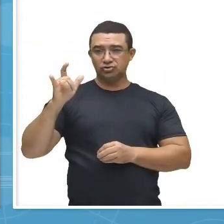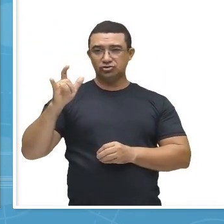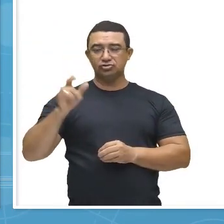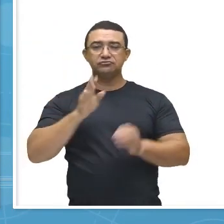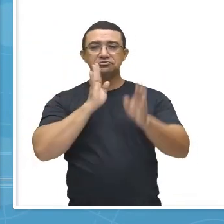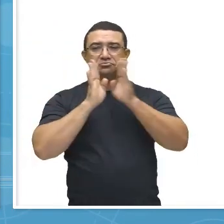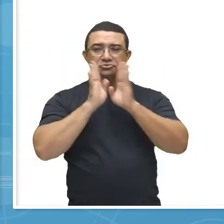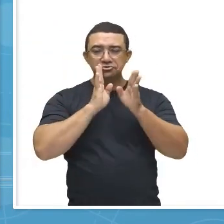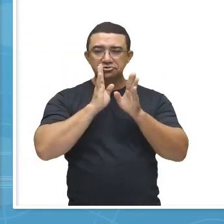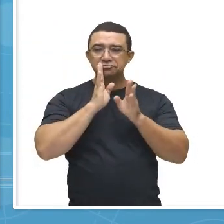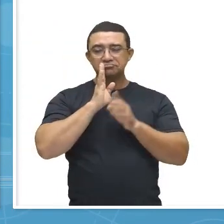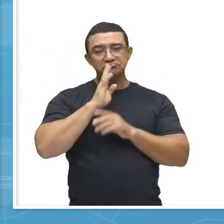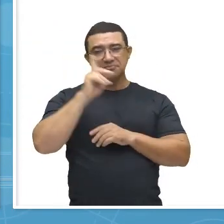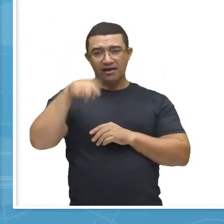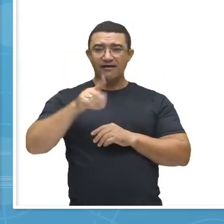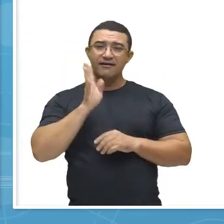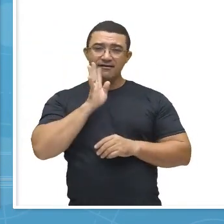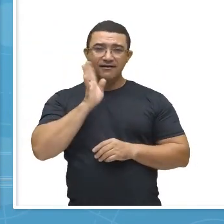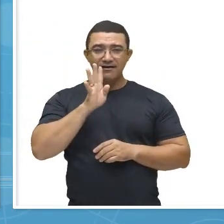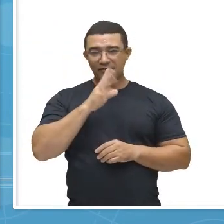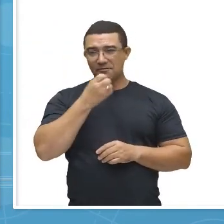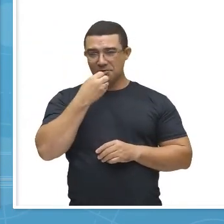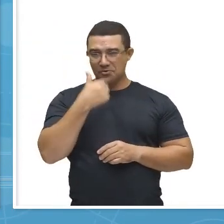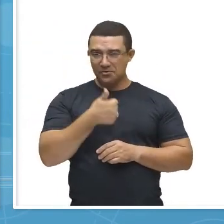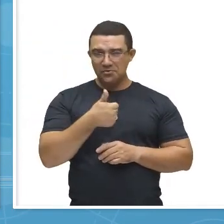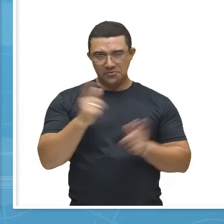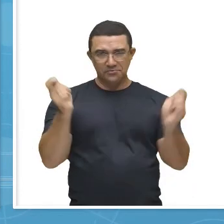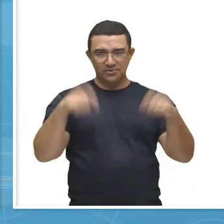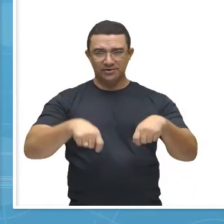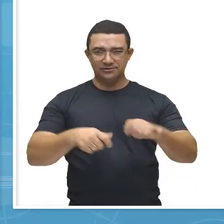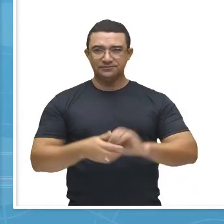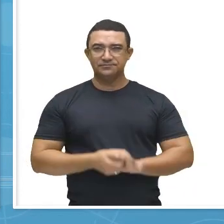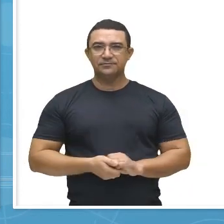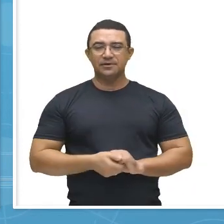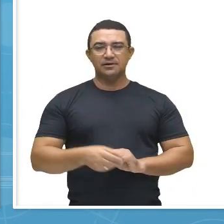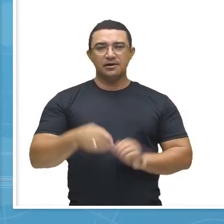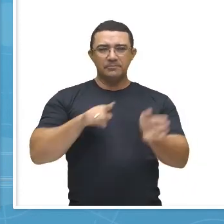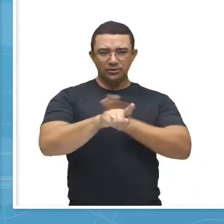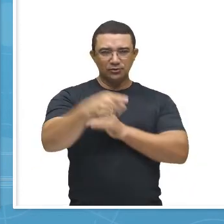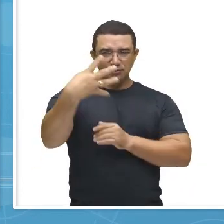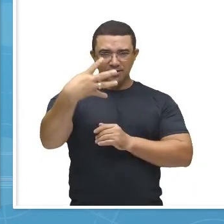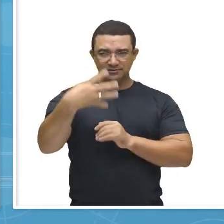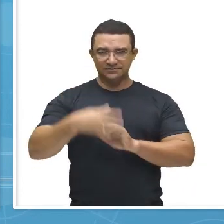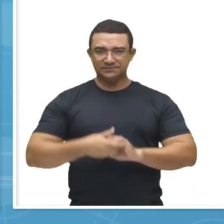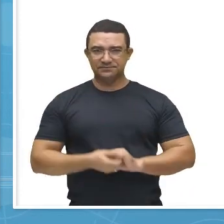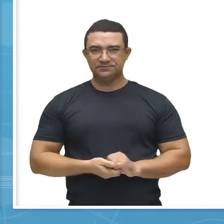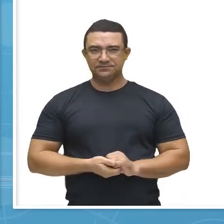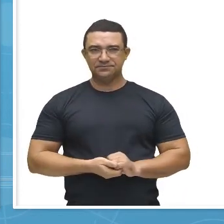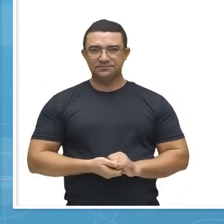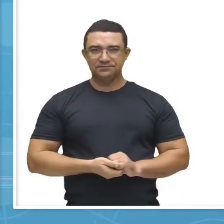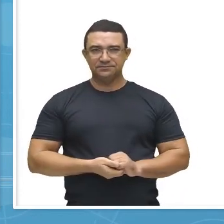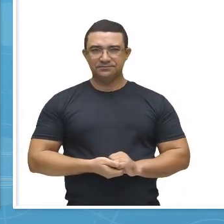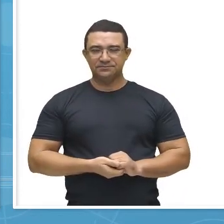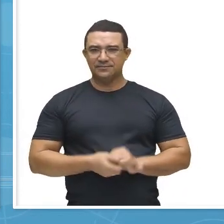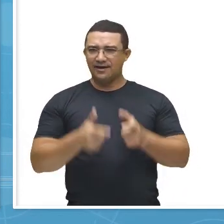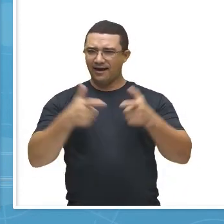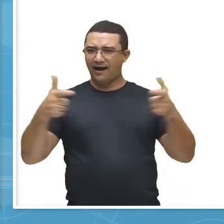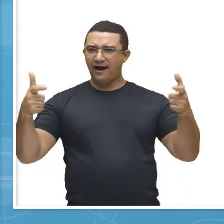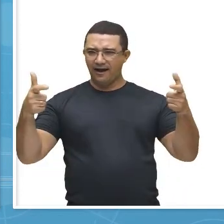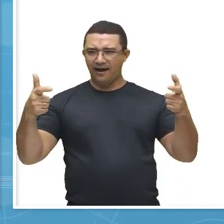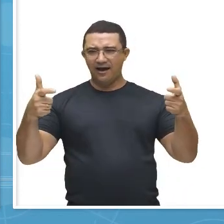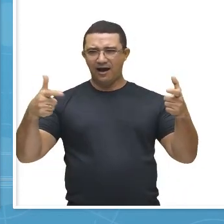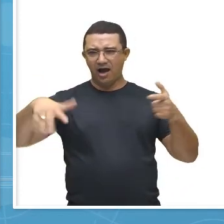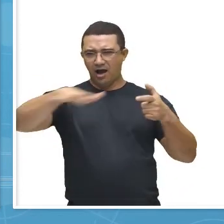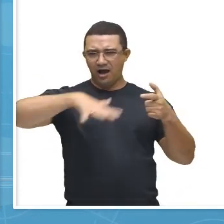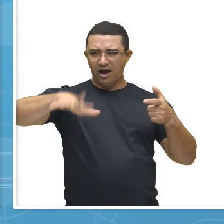mega bem-vindo. Tá bom? Vamos lá para a quarta questão? Quarta questão... A dimensão religiosa